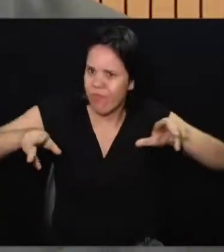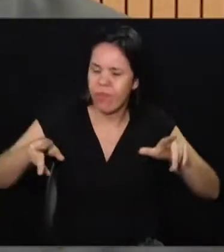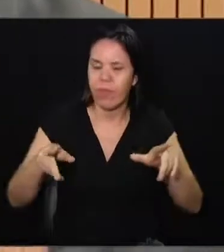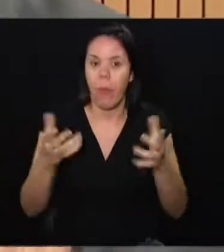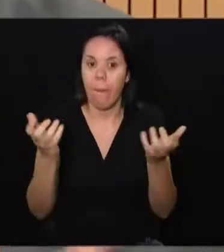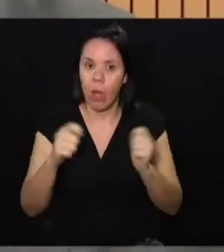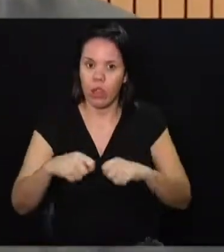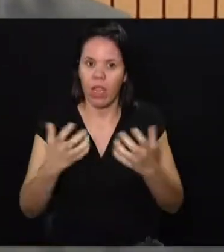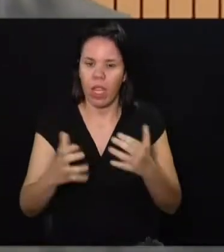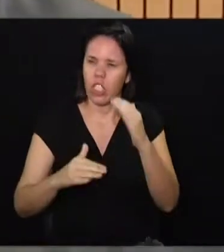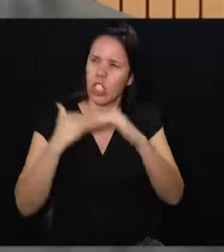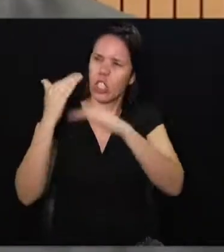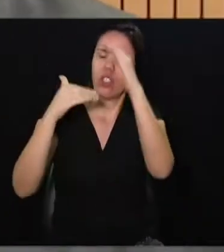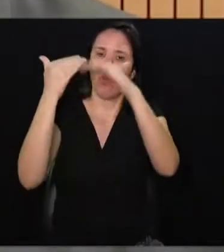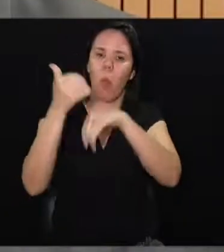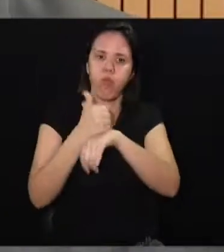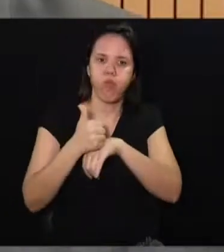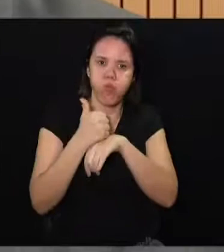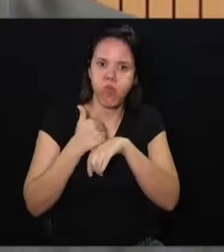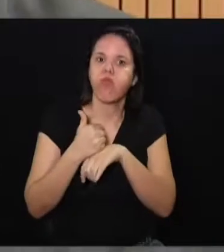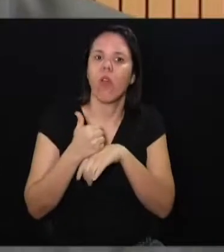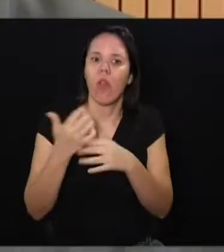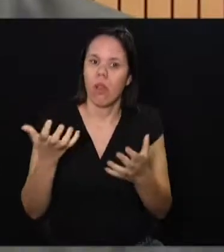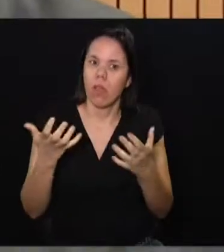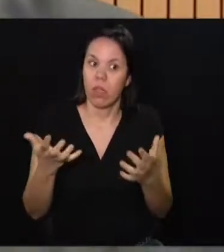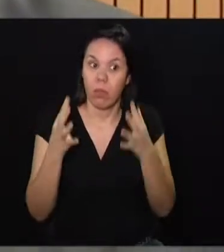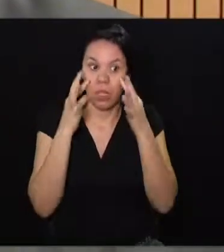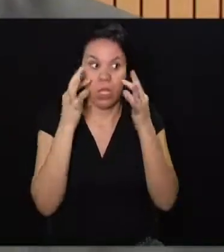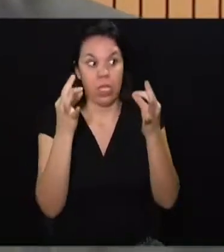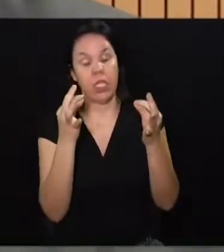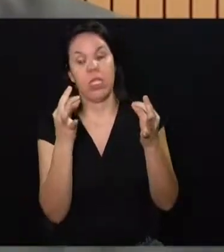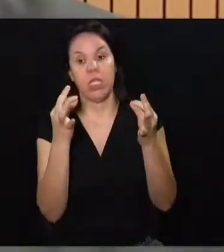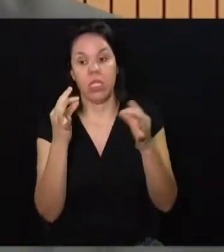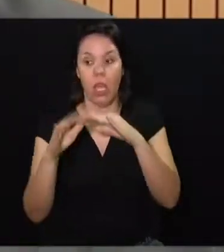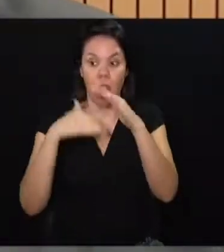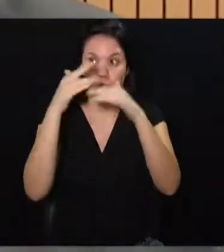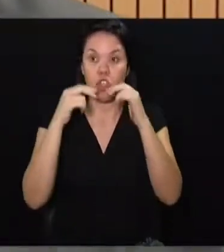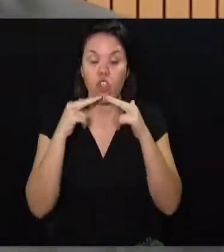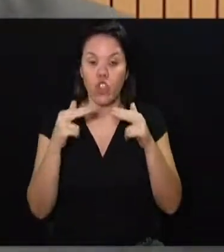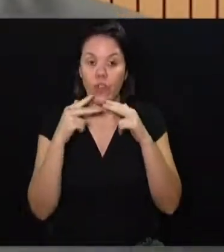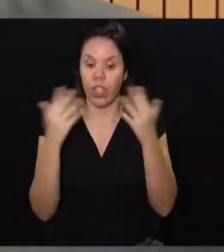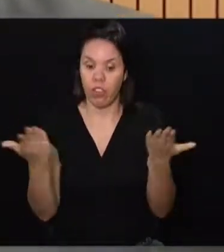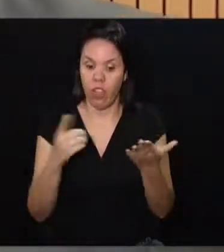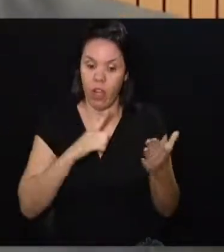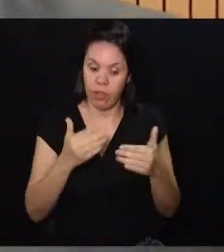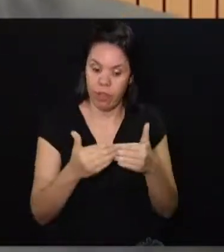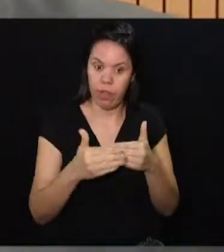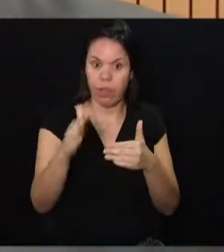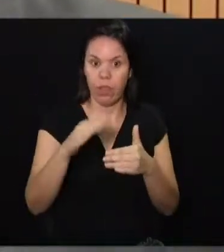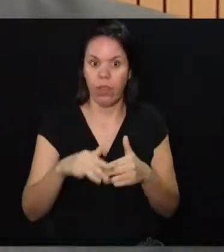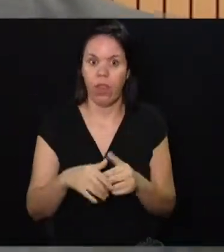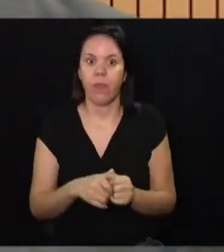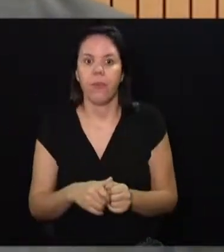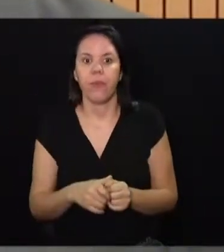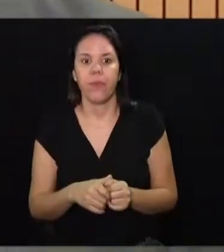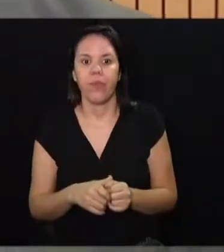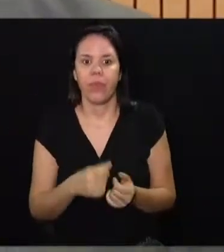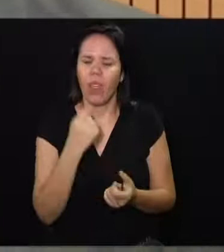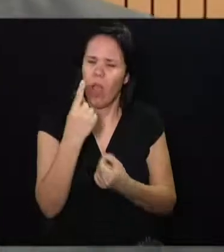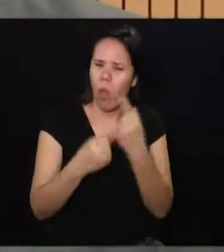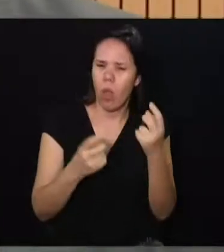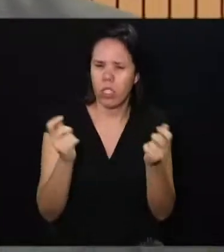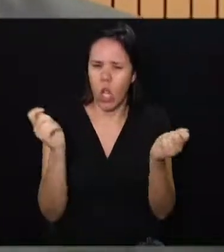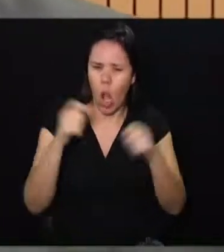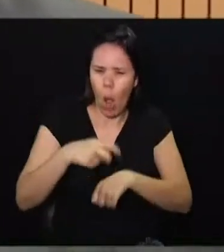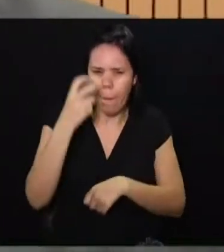possa aumentar e desenvolver sua carreira, ela precisa estar antenada a essas tendências de inovação que hoje o mercado exige, né? Por exemplo, algumas